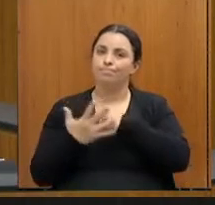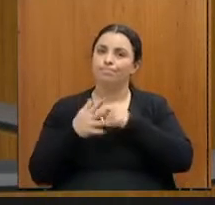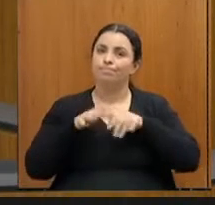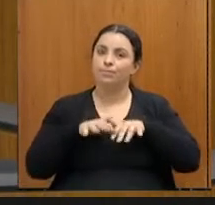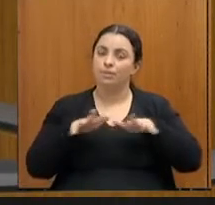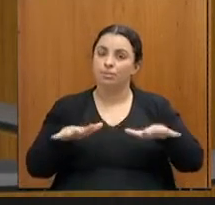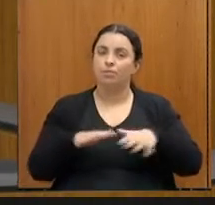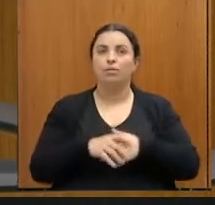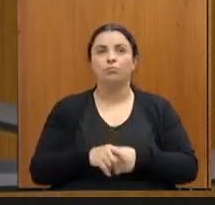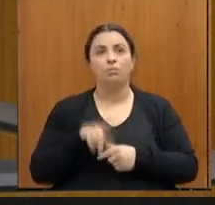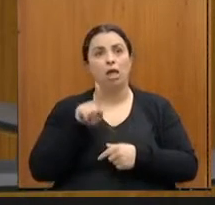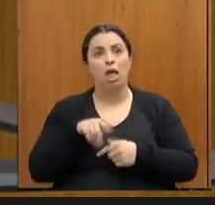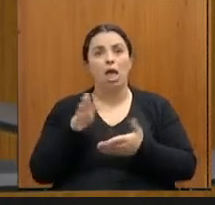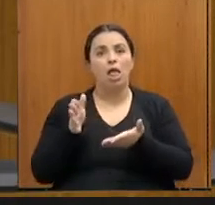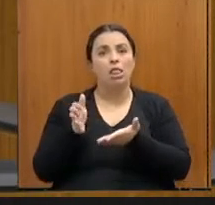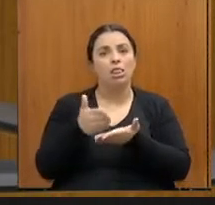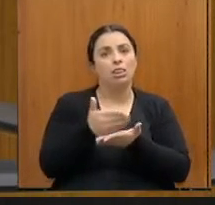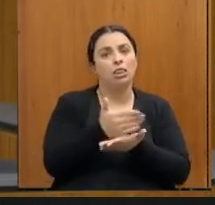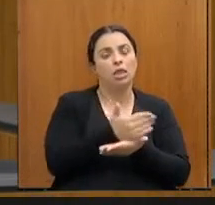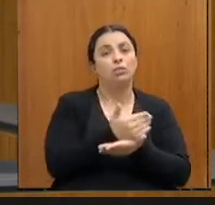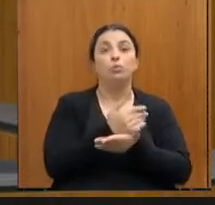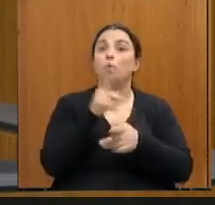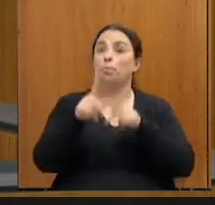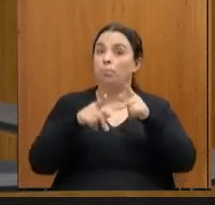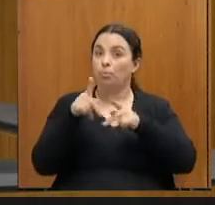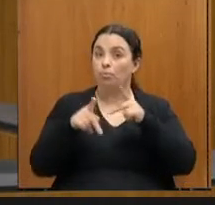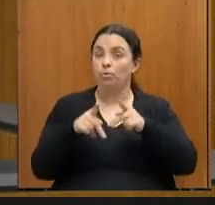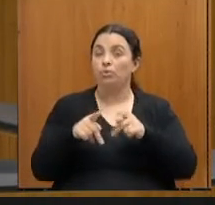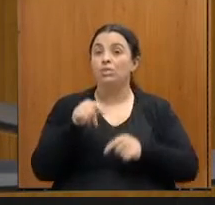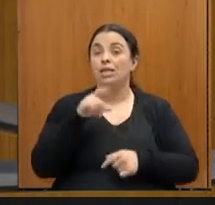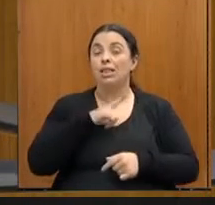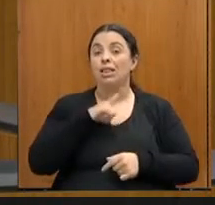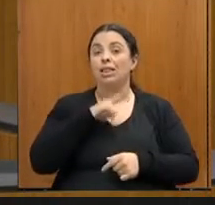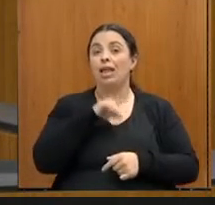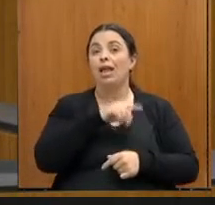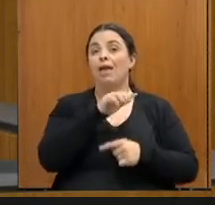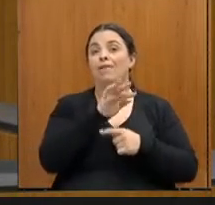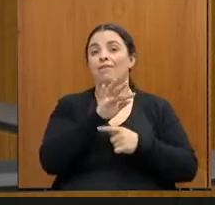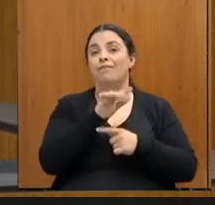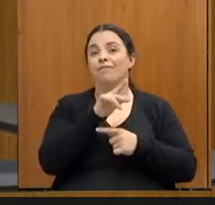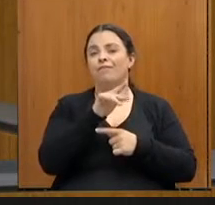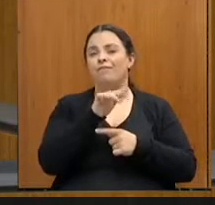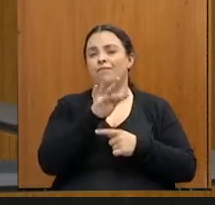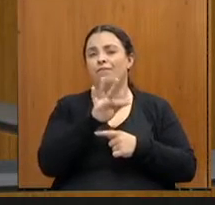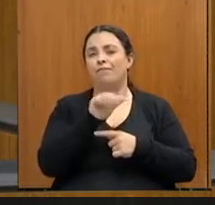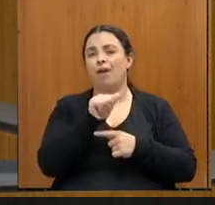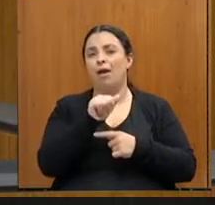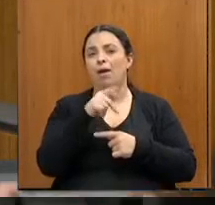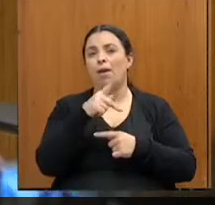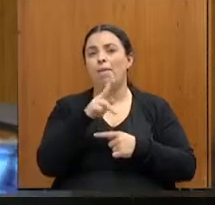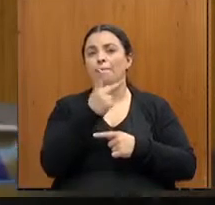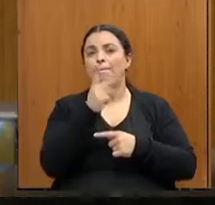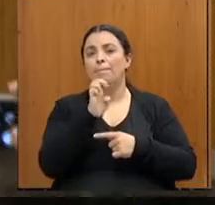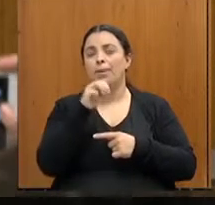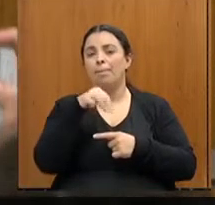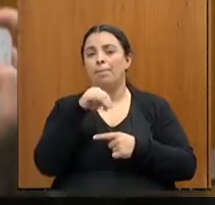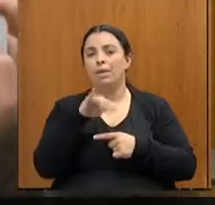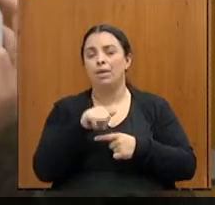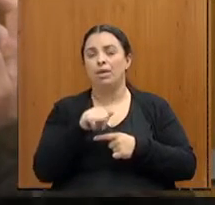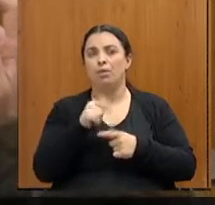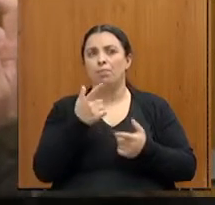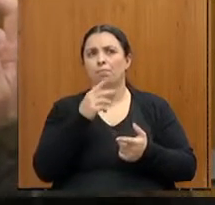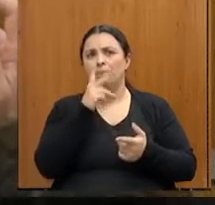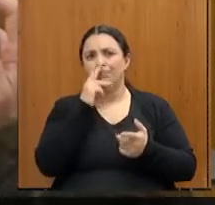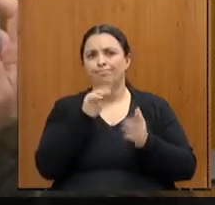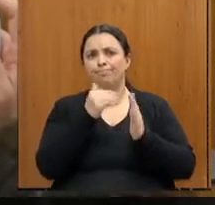da Baixa execução do orçamento na fapemig a gente tem uma previsão constitucional desse investimento